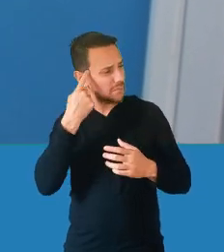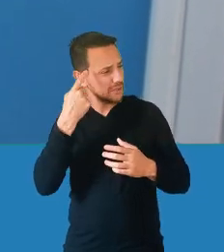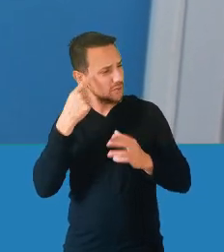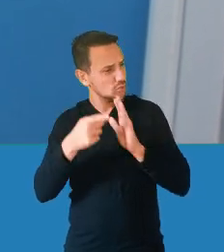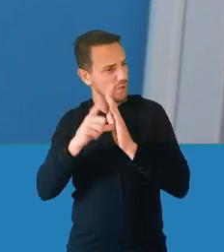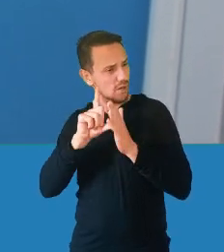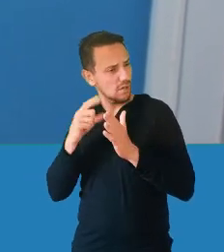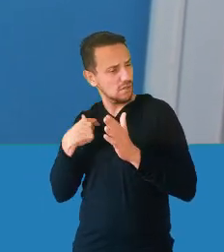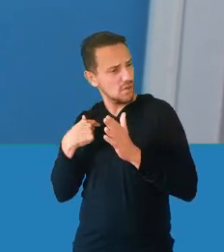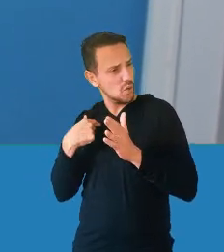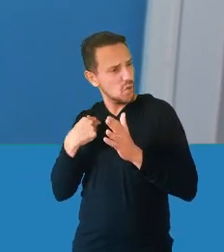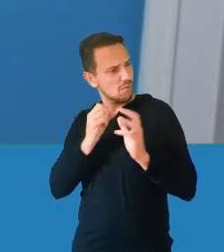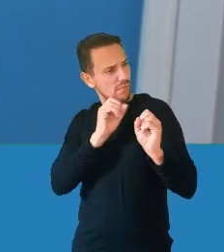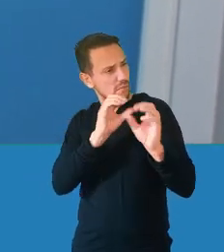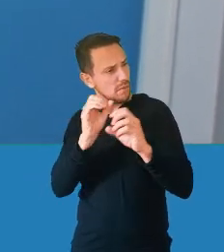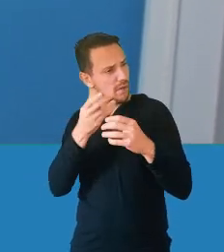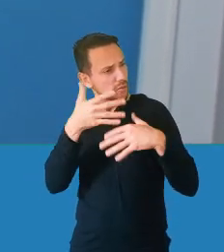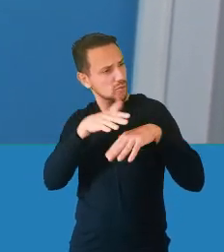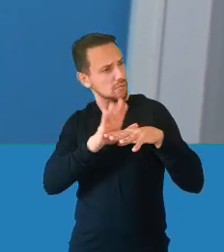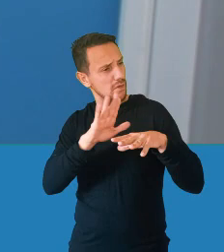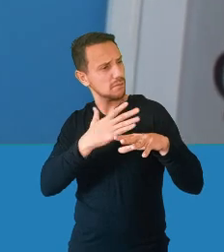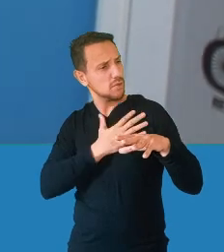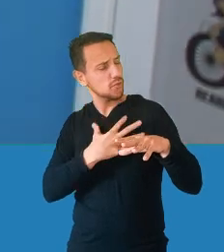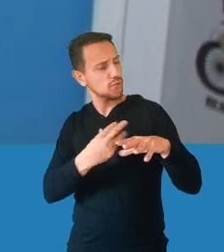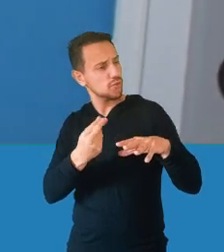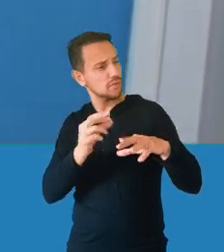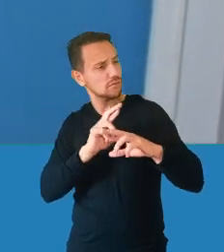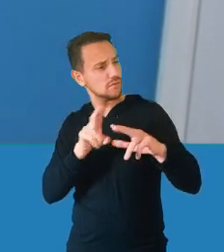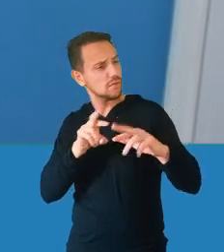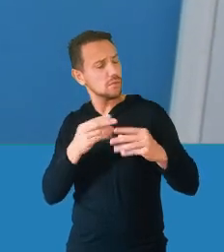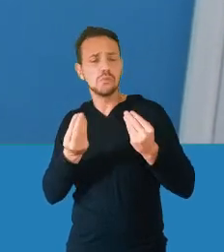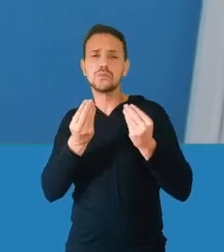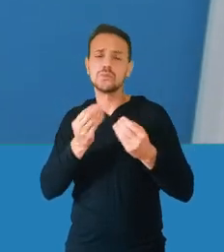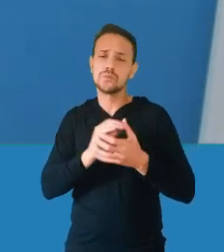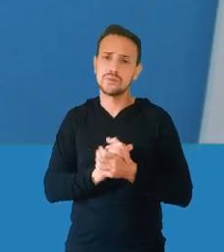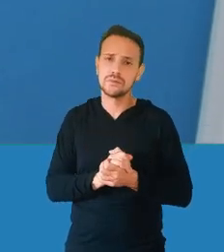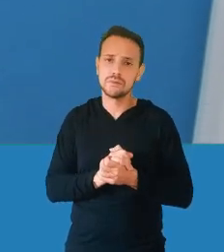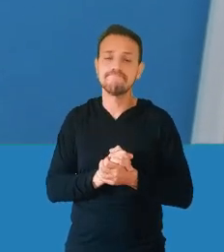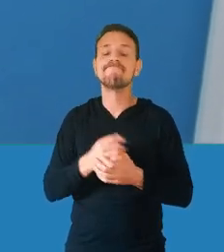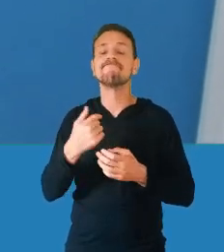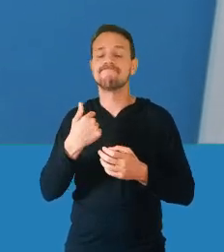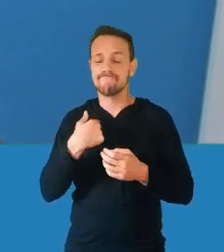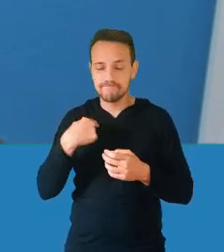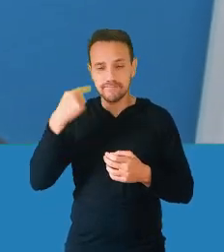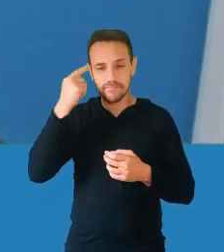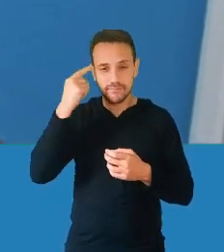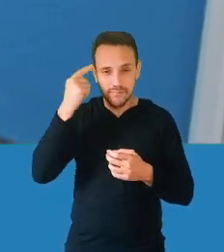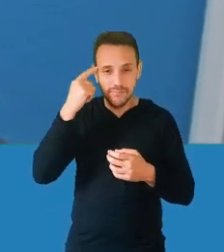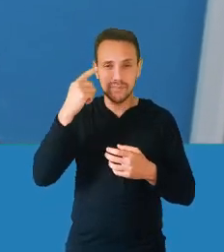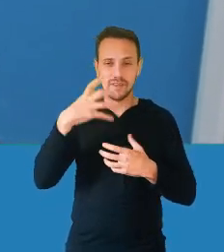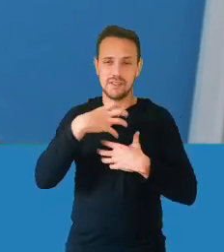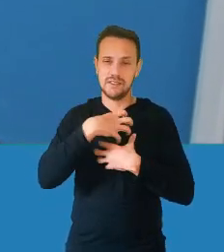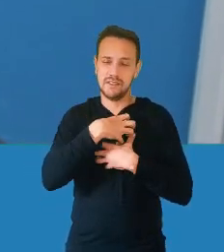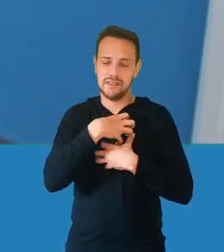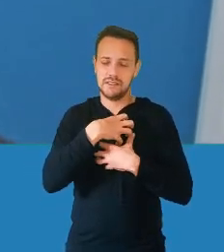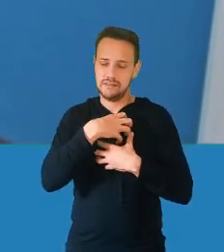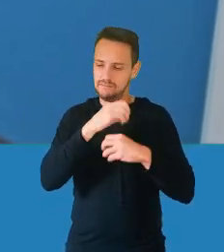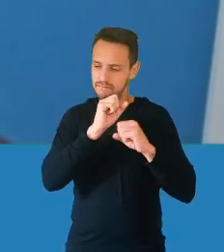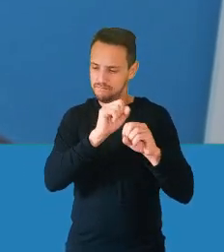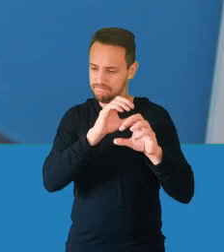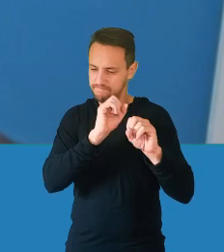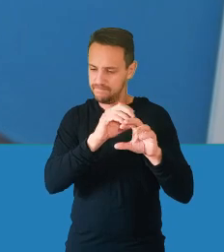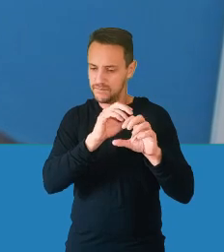eu prego a inclusão, mas o meu filho não. E eu sempre, desde o primeiro instante que me propus a criar um centro de